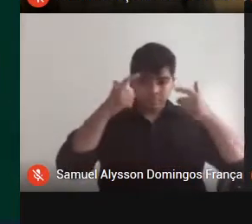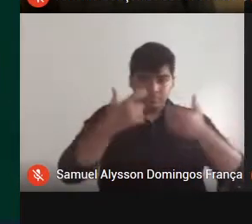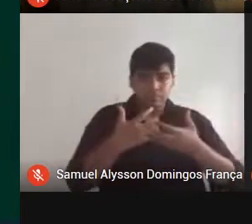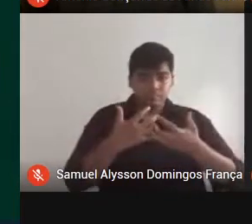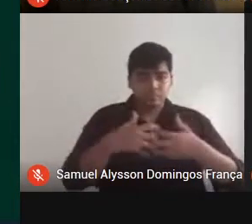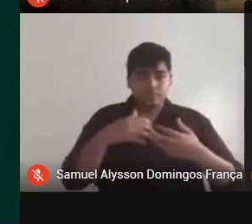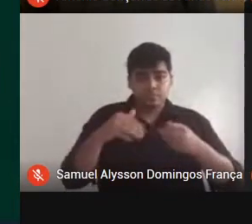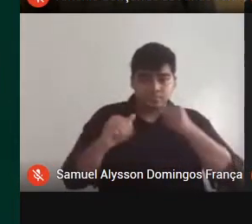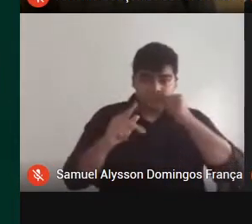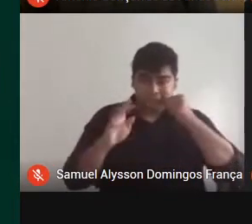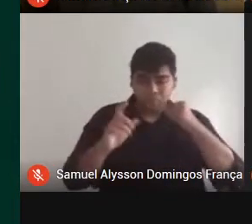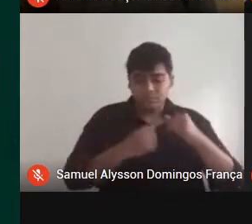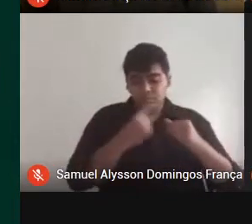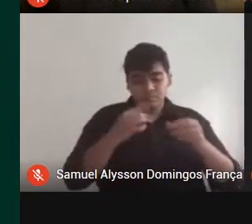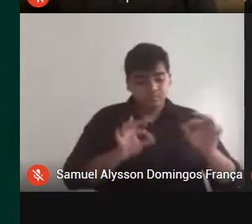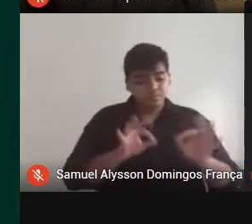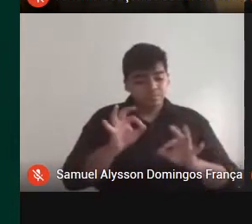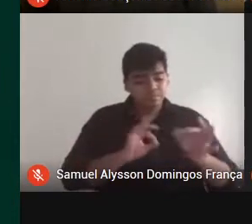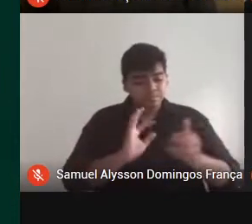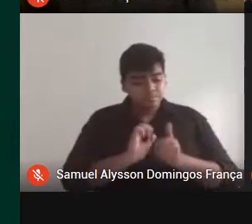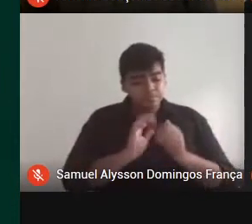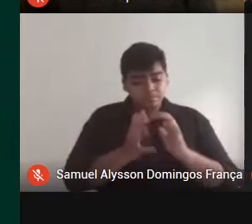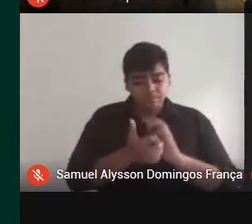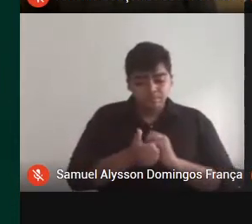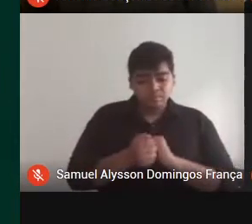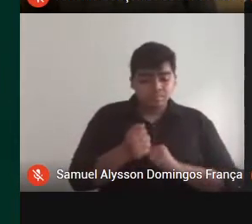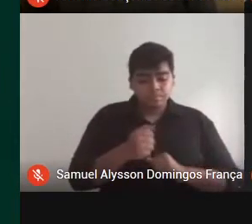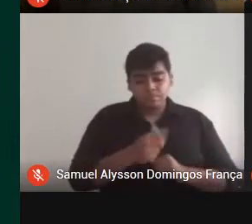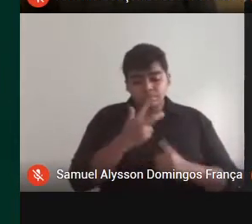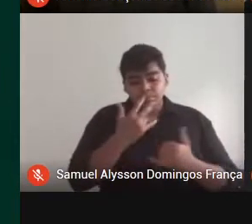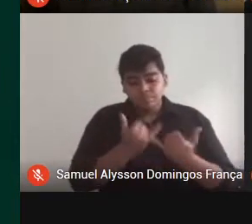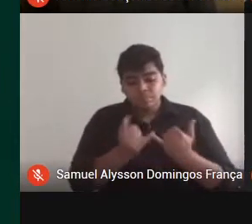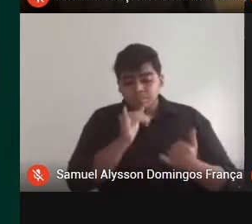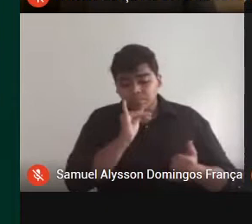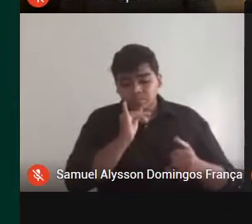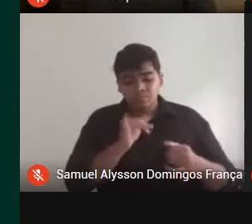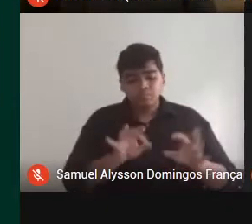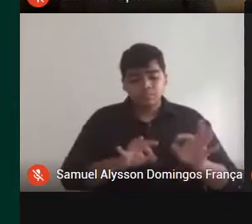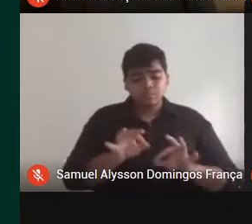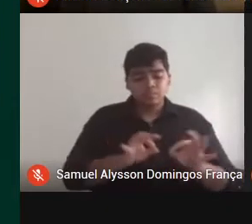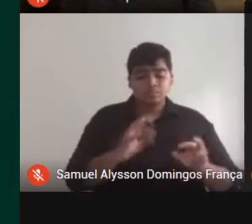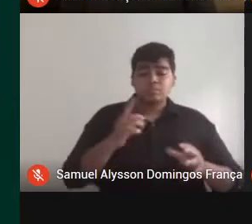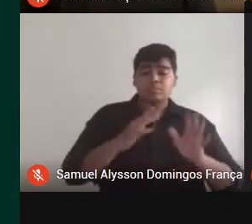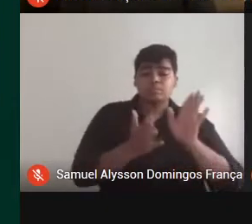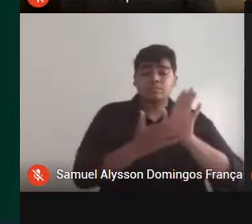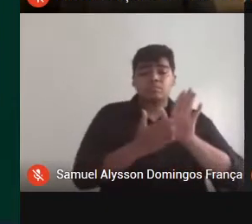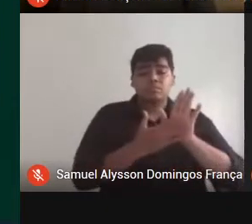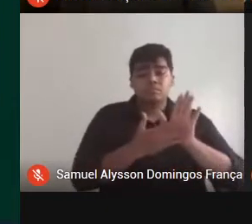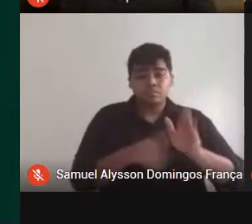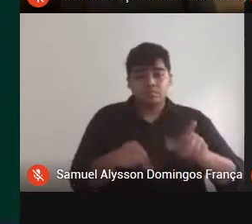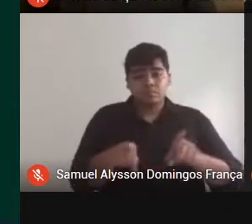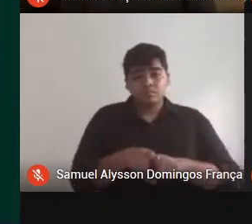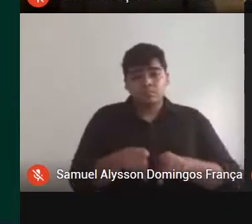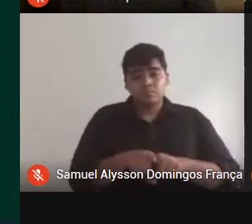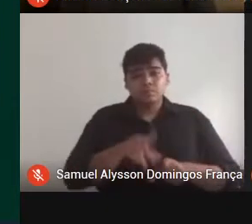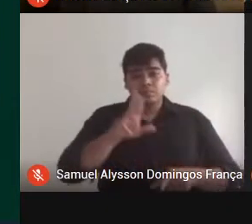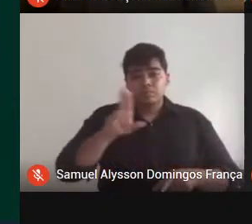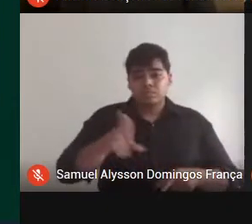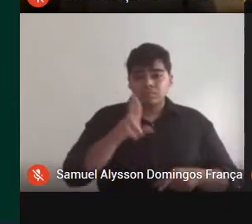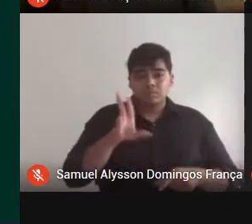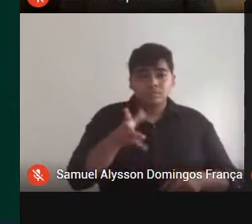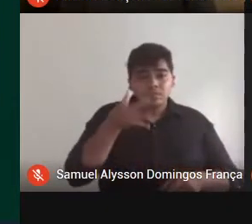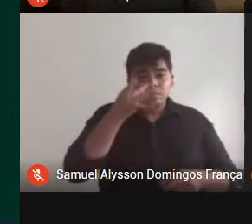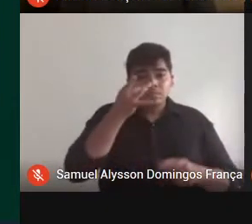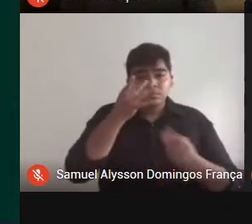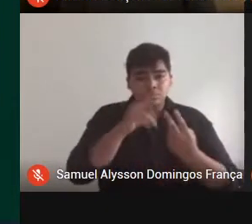Fabricação e Prototipagem, um edital que houve recentemente pelo IF. Então, a nossa proposta foi também com realidade virtual. E aí